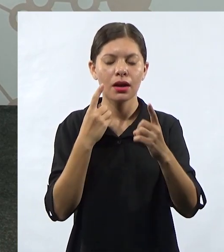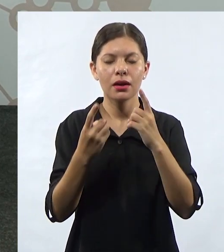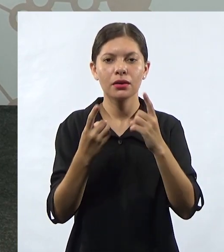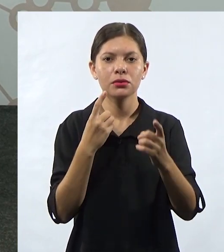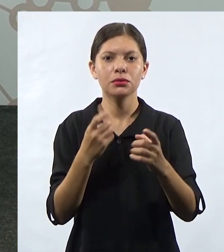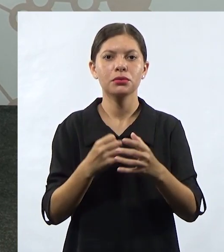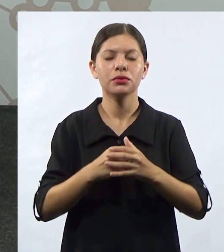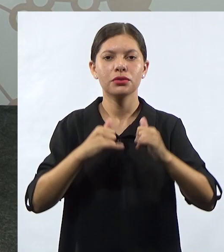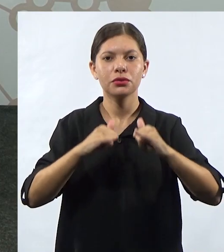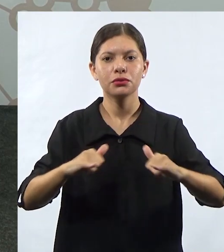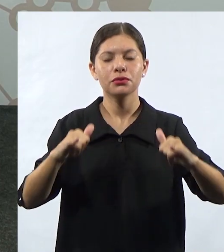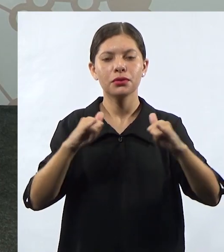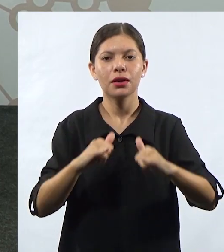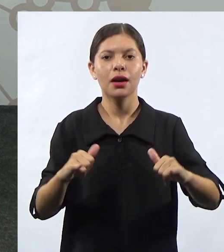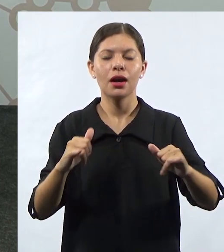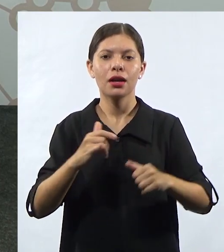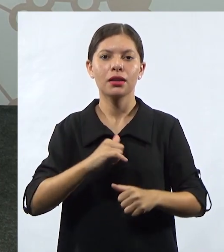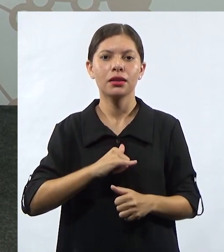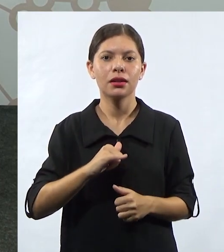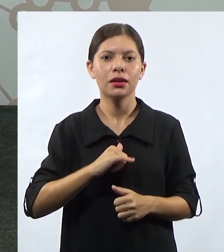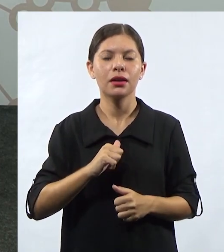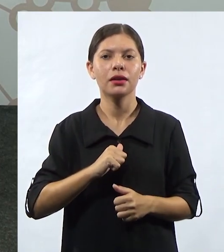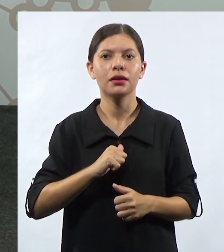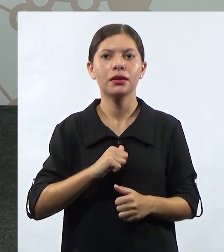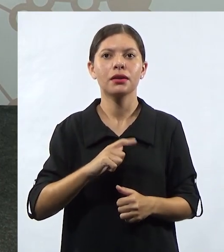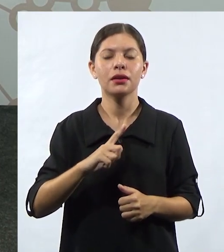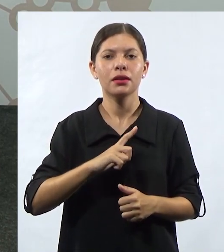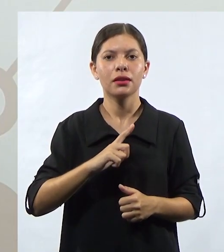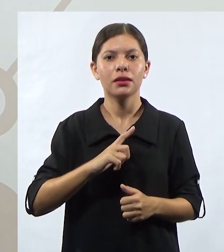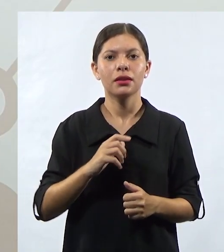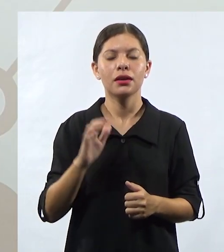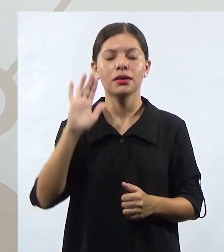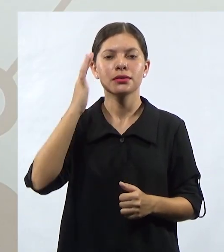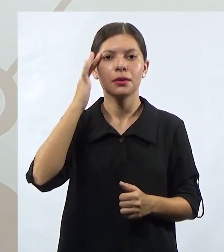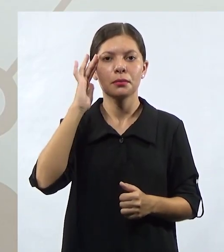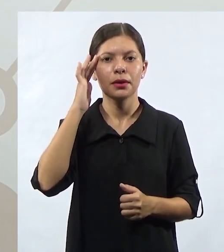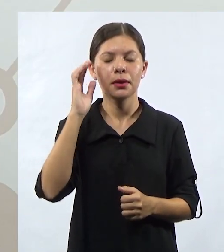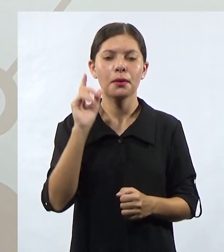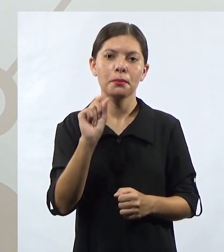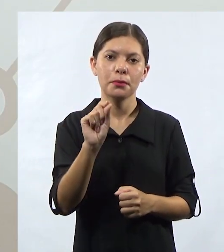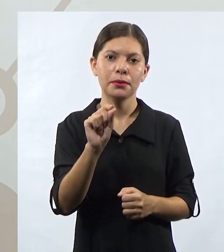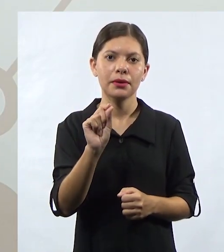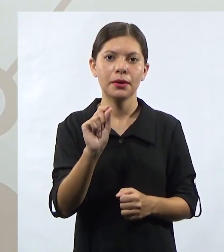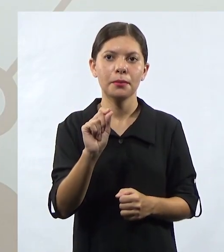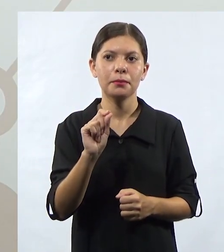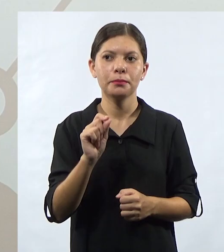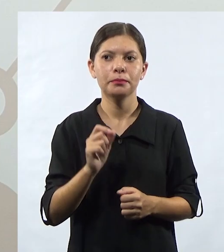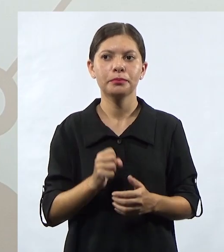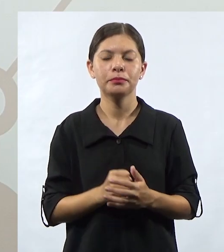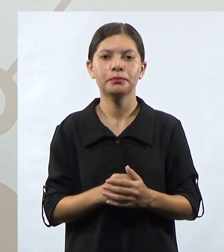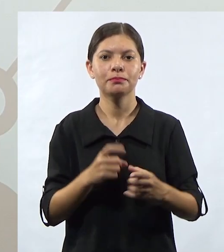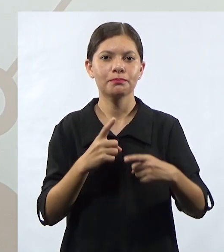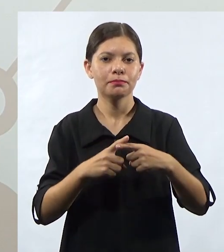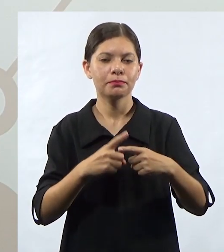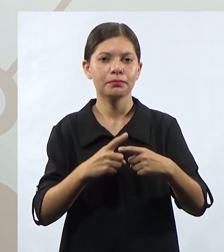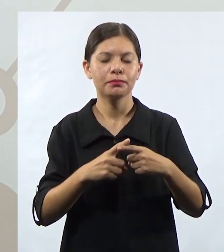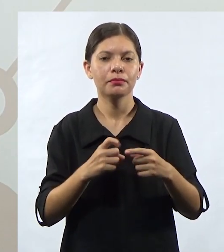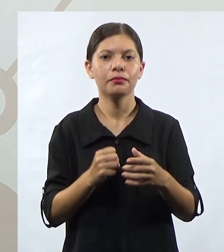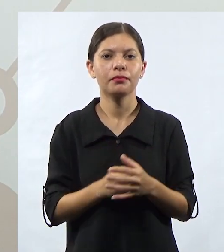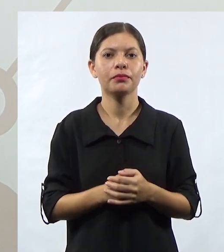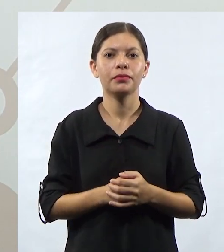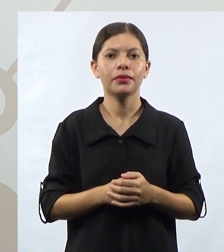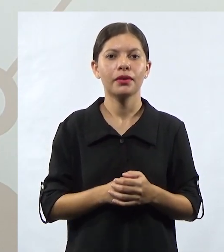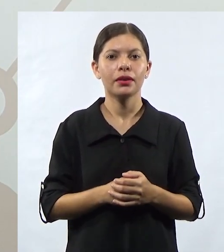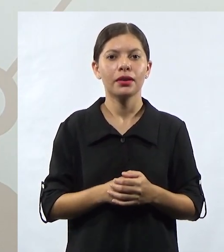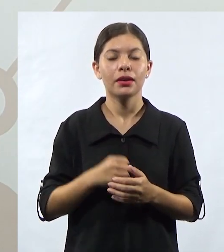os dados. Você tem que saber para que é aquilo ali, né? Então, assim, interessante que quando você já visualiza